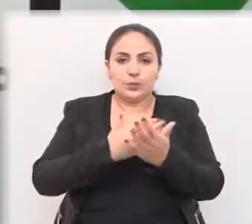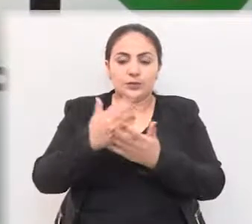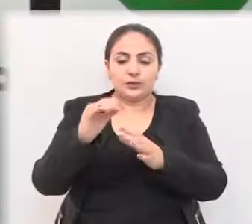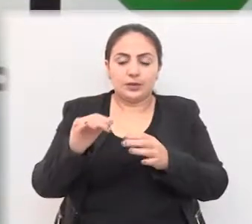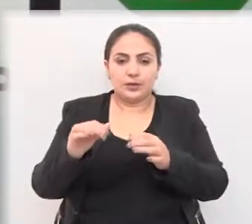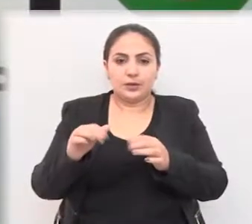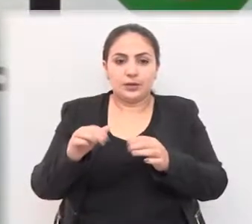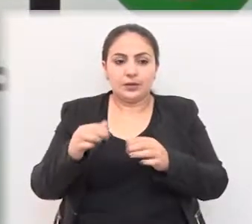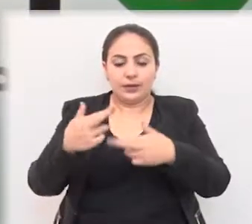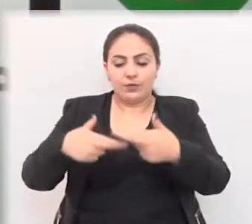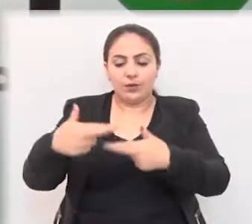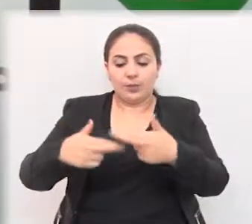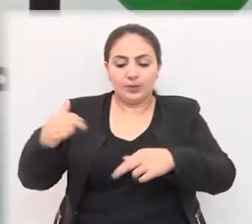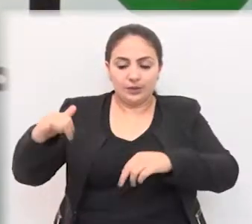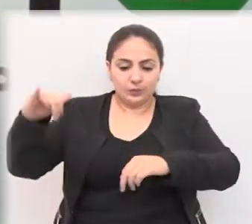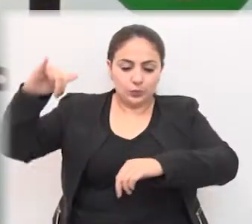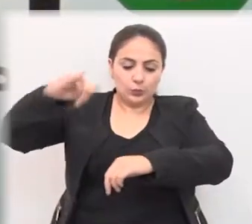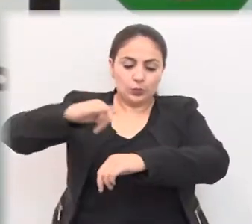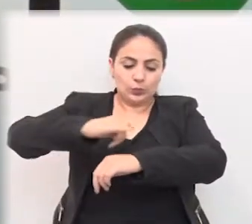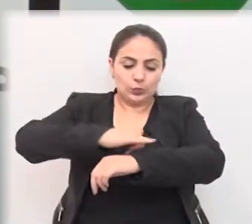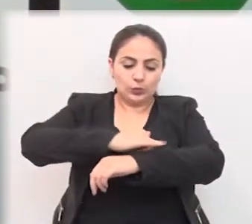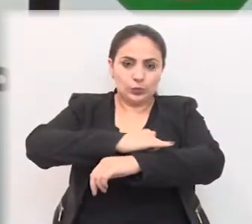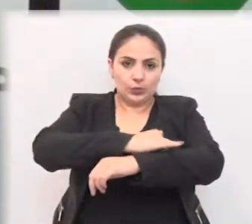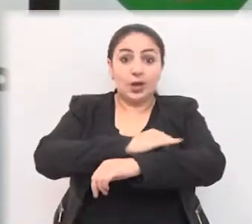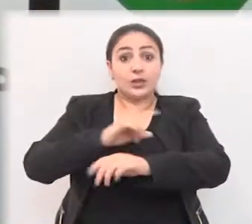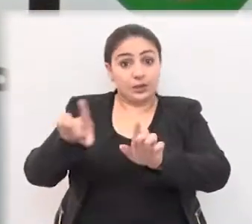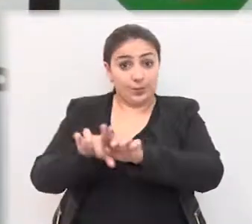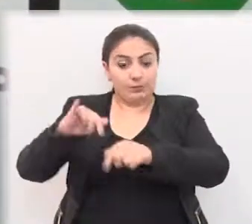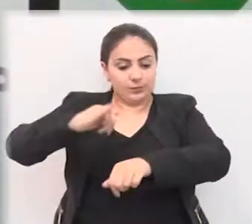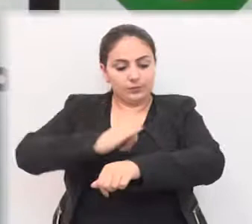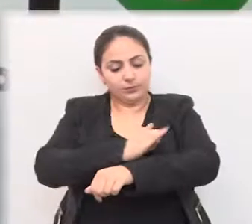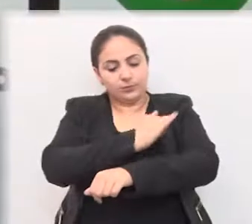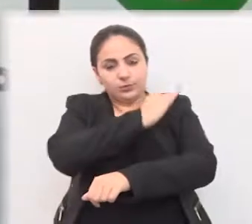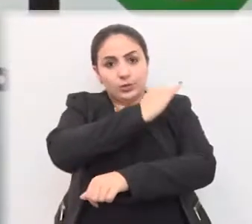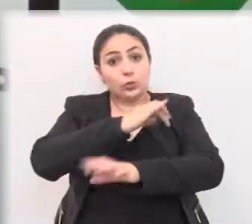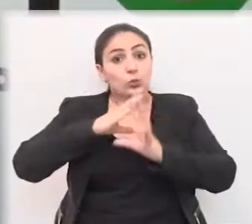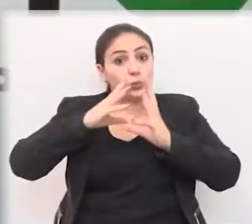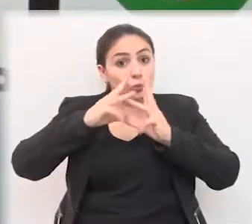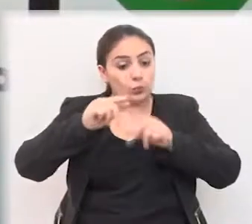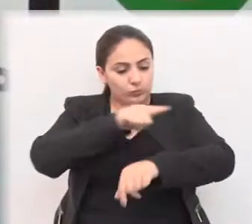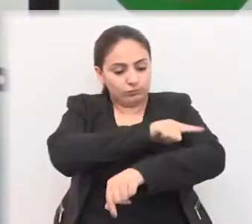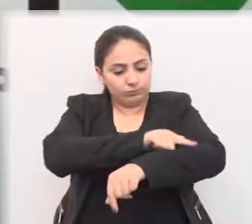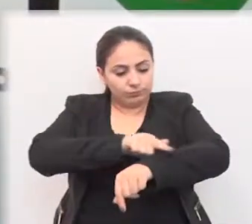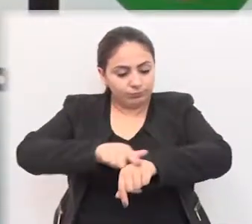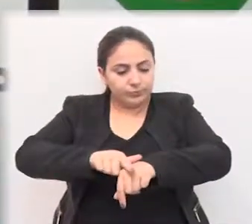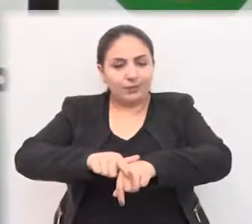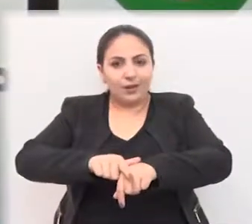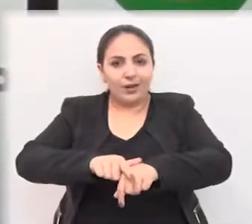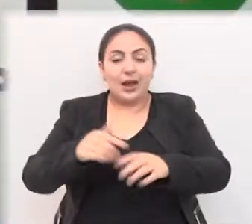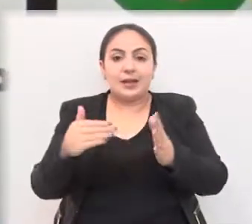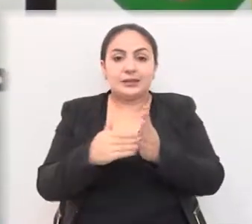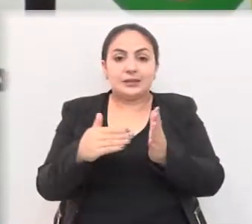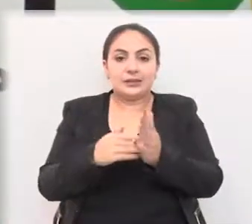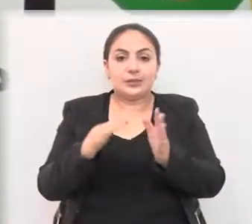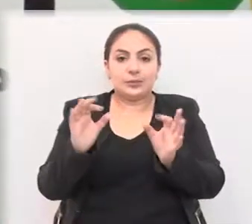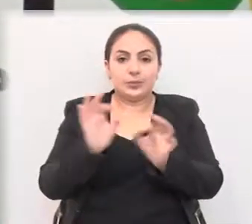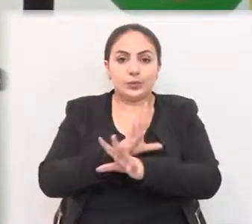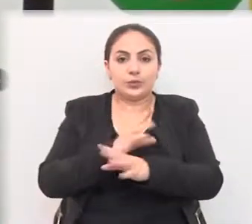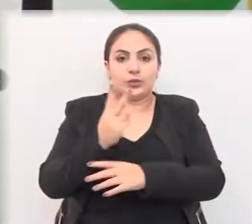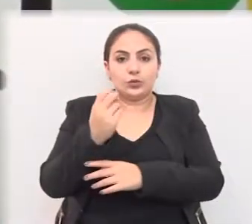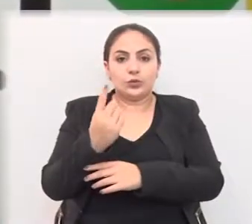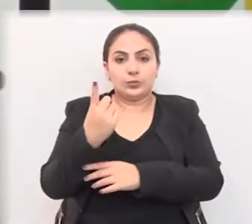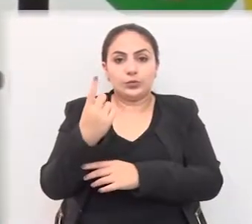com melhorias na pista de pouso e decolagem. Toda a primeira etapa de investimentos está prevista para ser concluída até dezembro